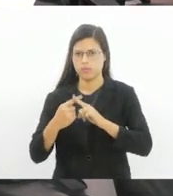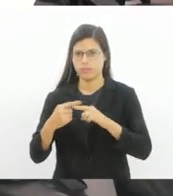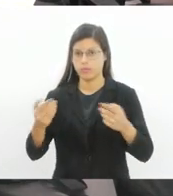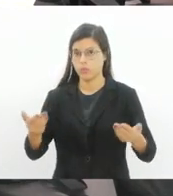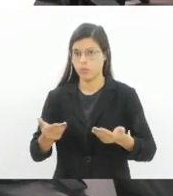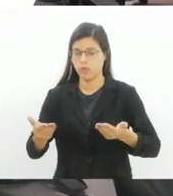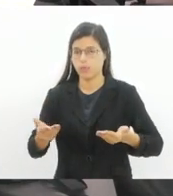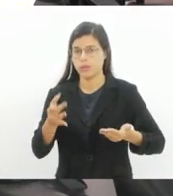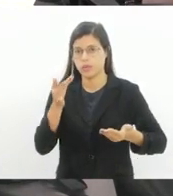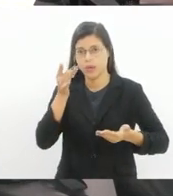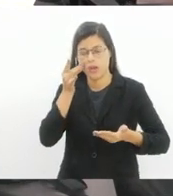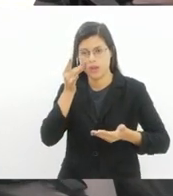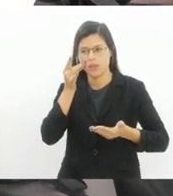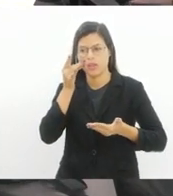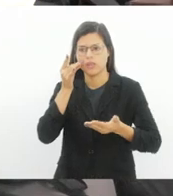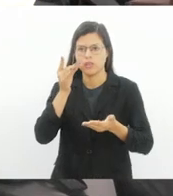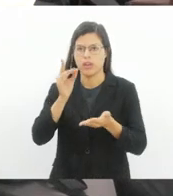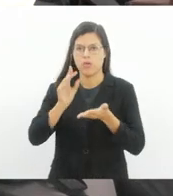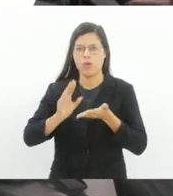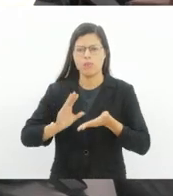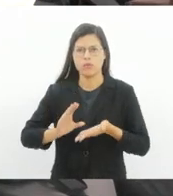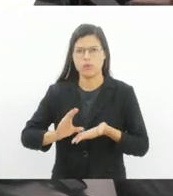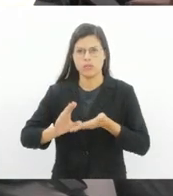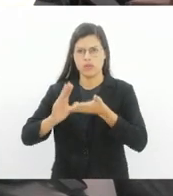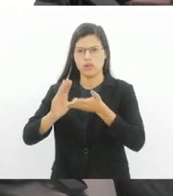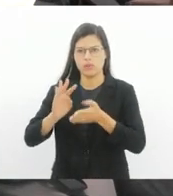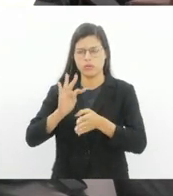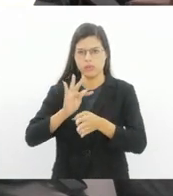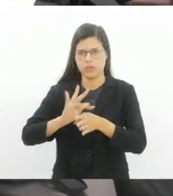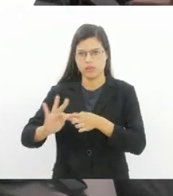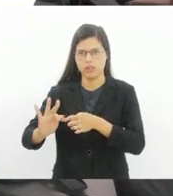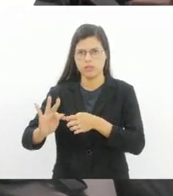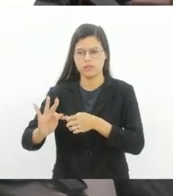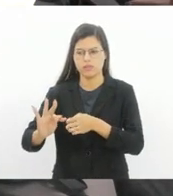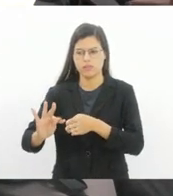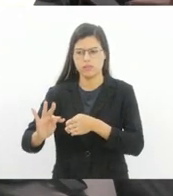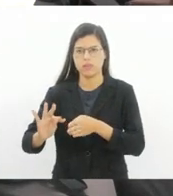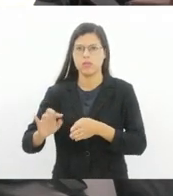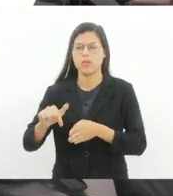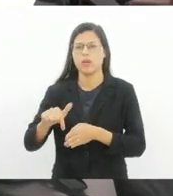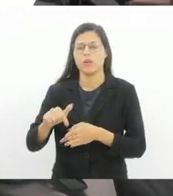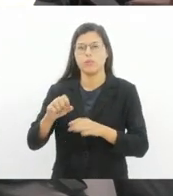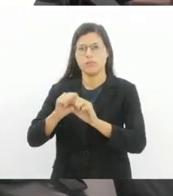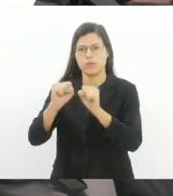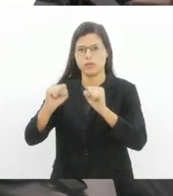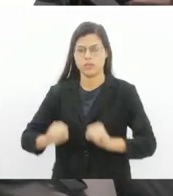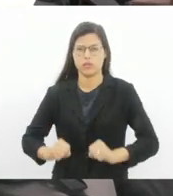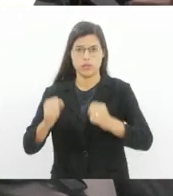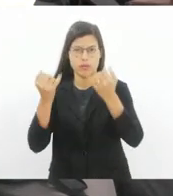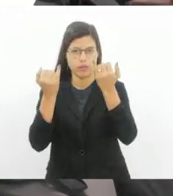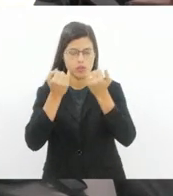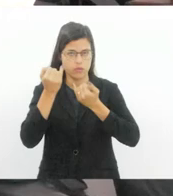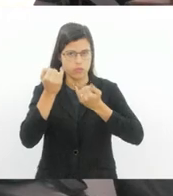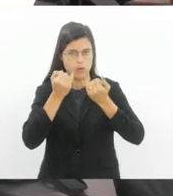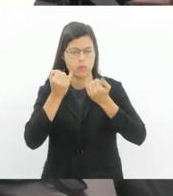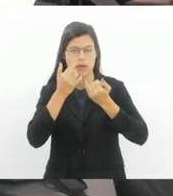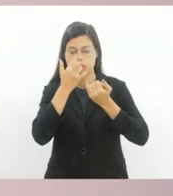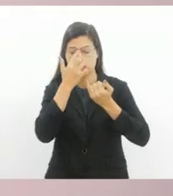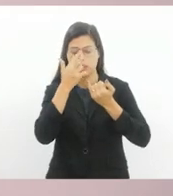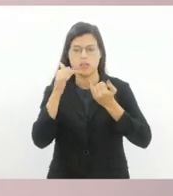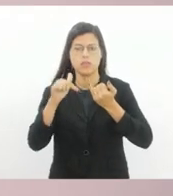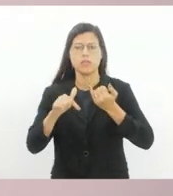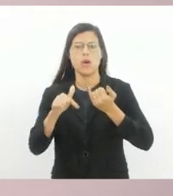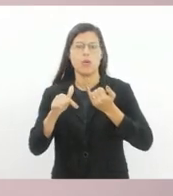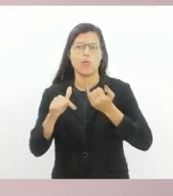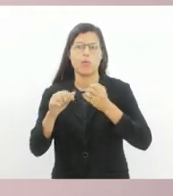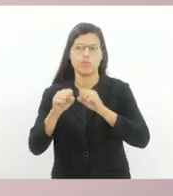realidade do Conselho Tutelar do Rio de Janeiro é que o sistema de informação, que seria o CIPER, é um sistema que vem